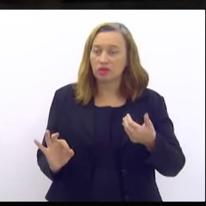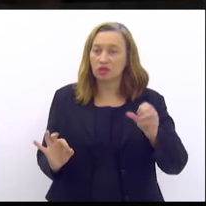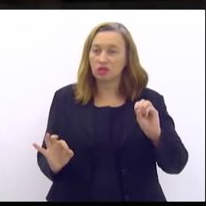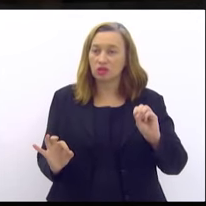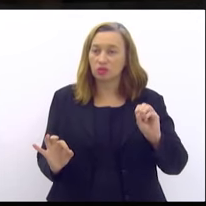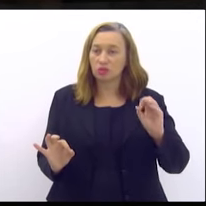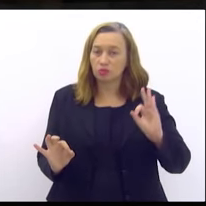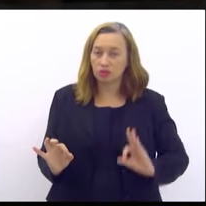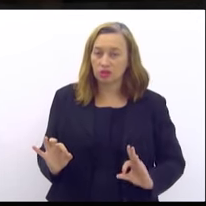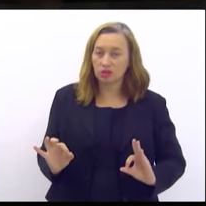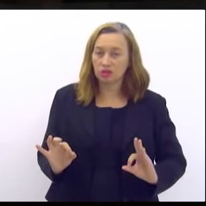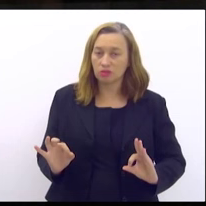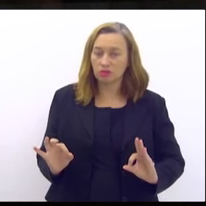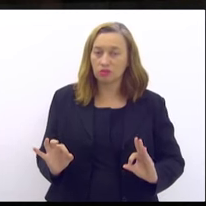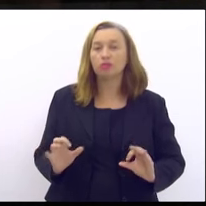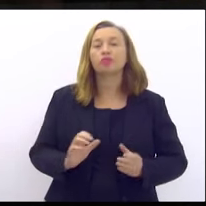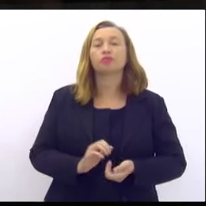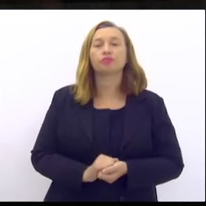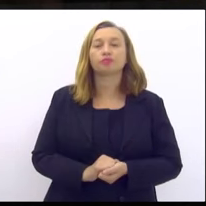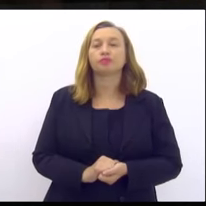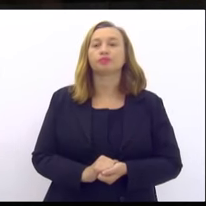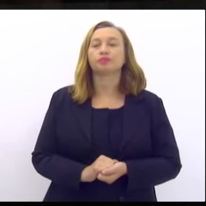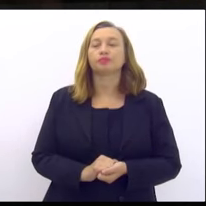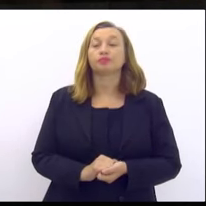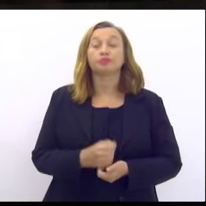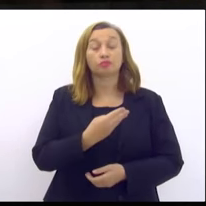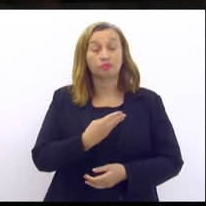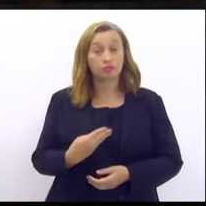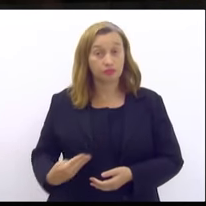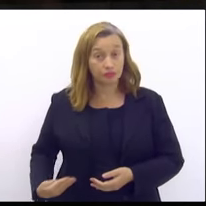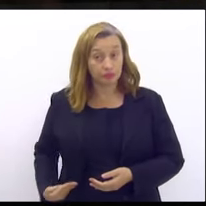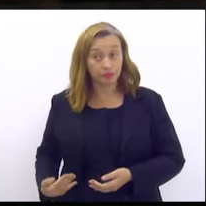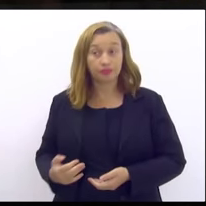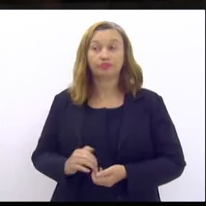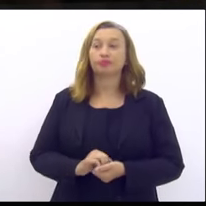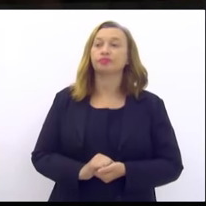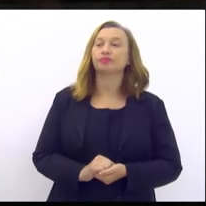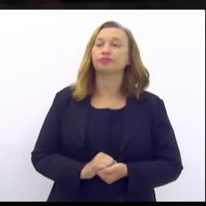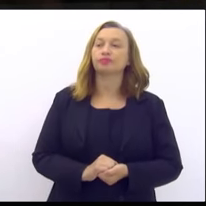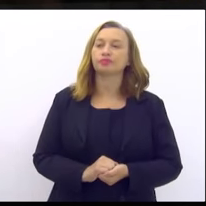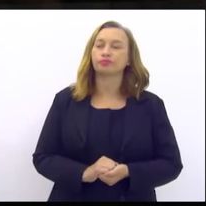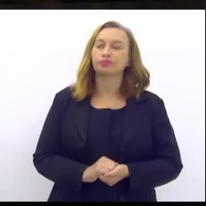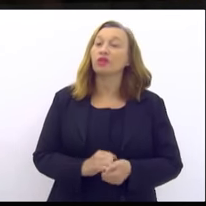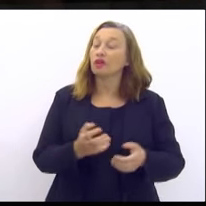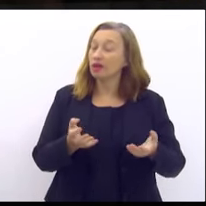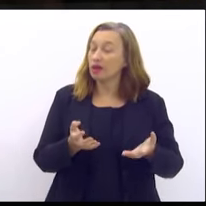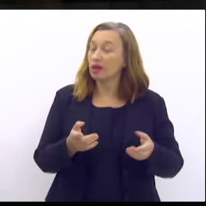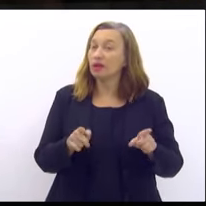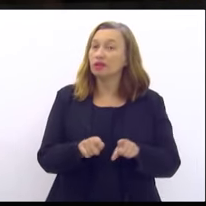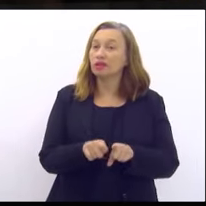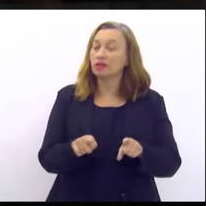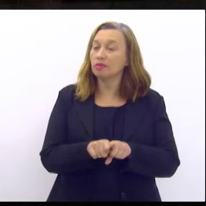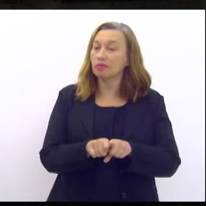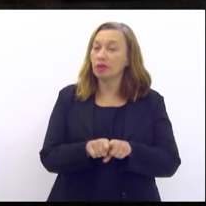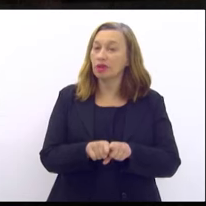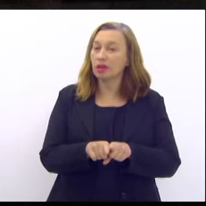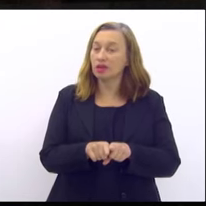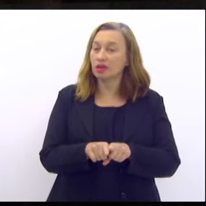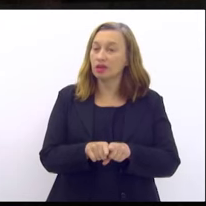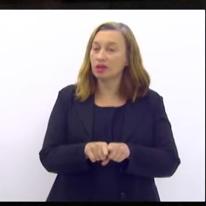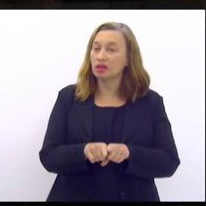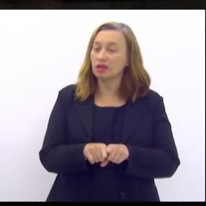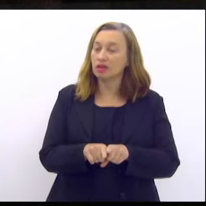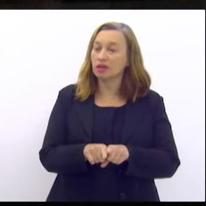pontos percentuais e o governador querendo entrar na mesma esteira deputada